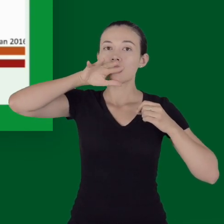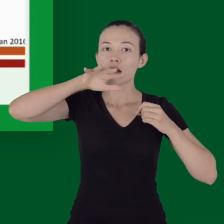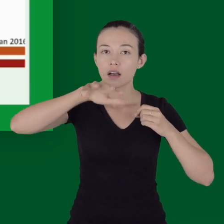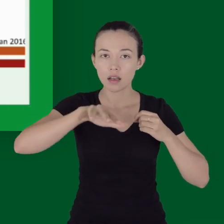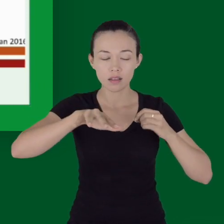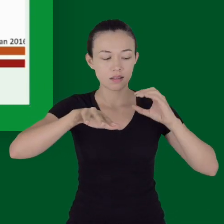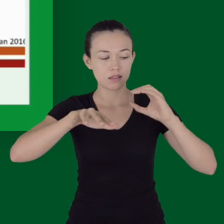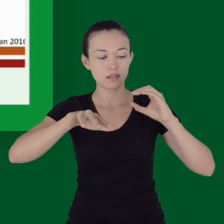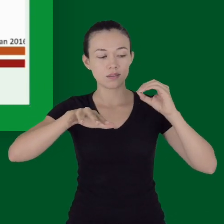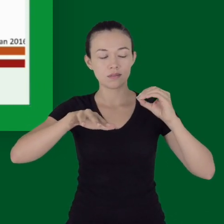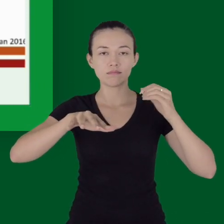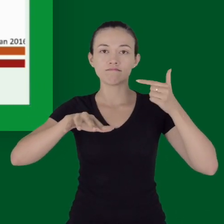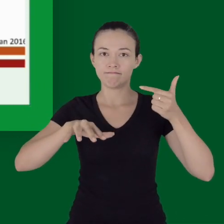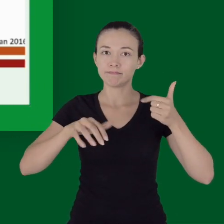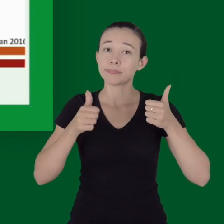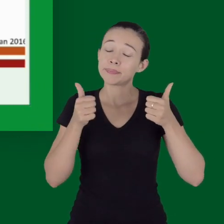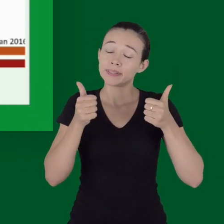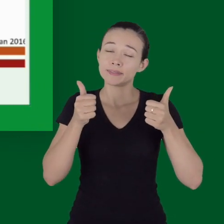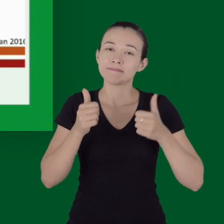afogamento, né.